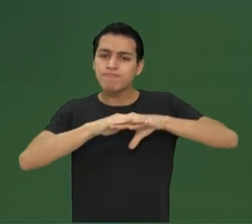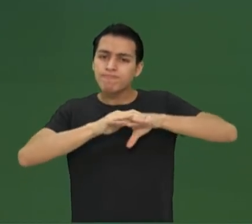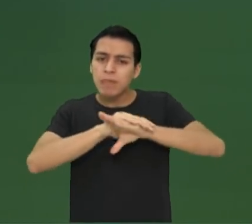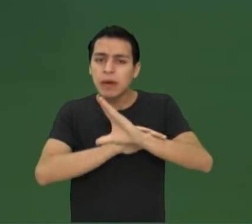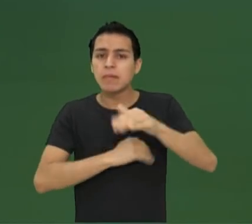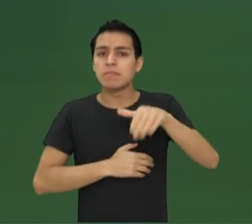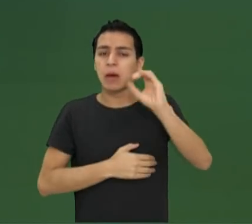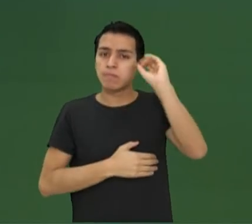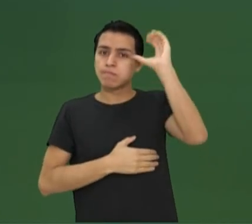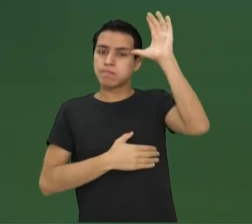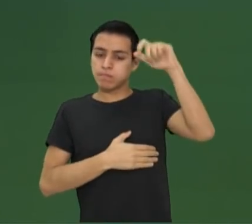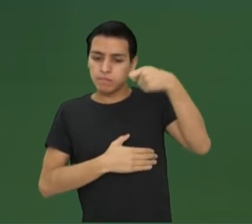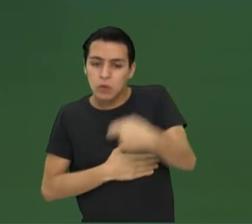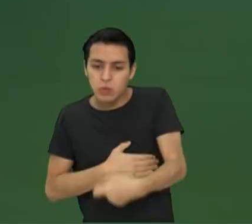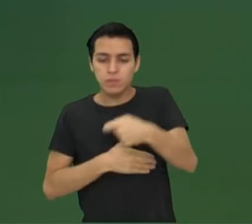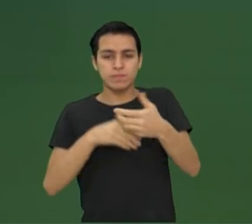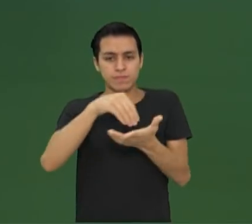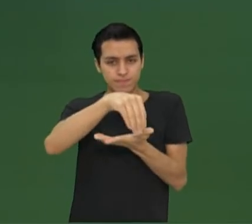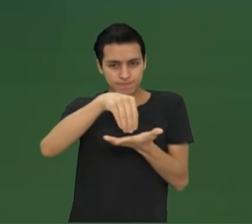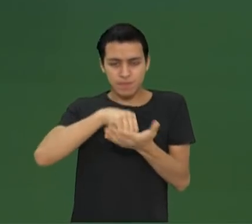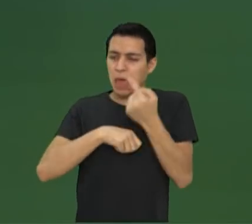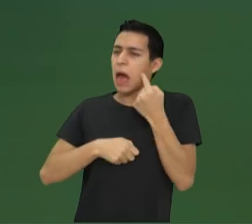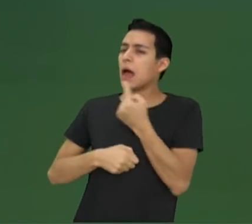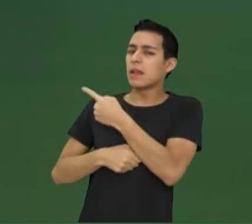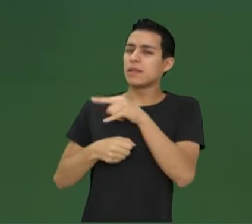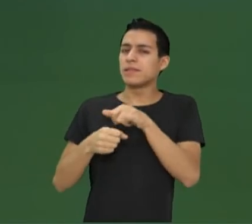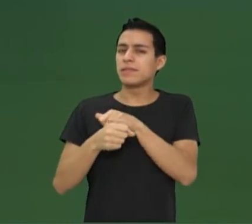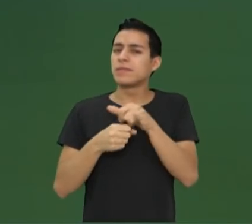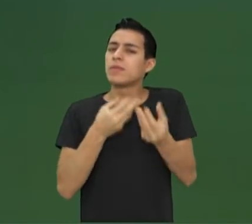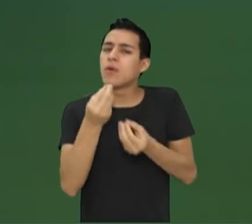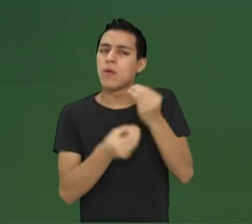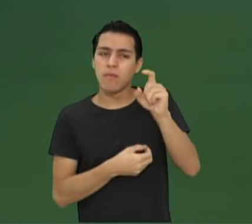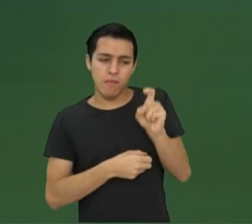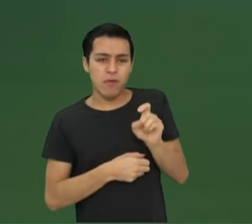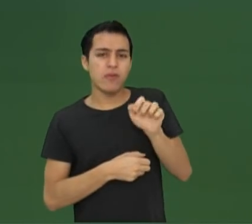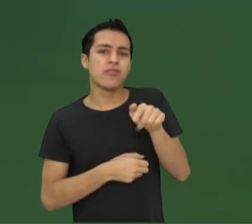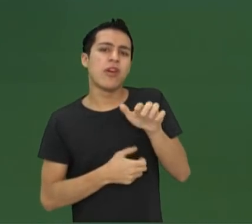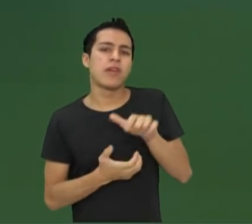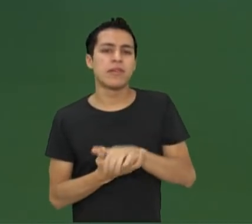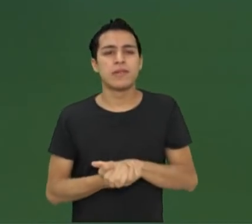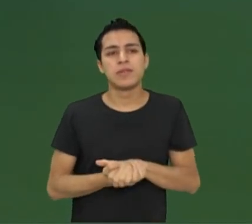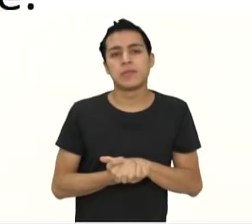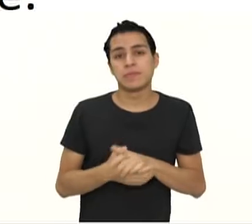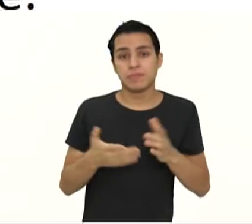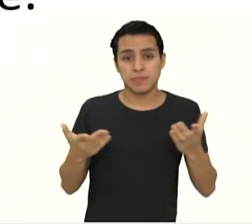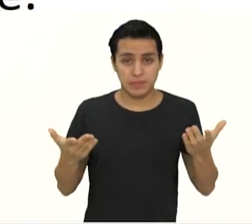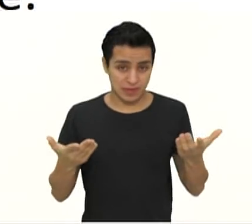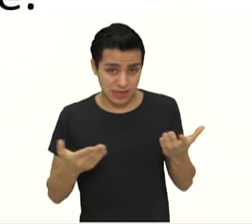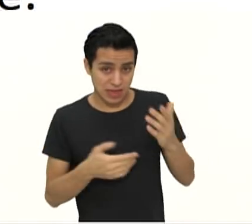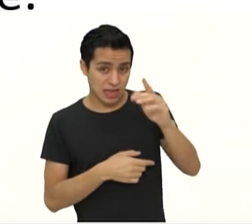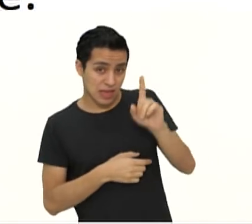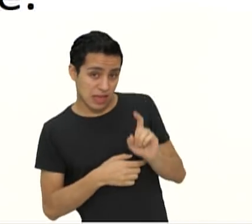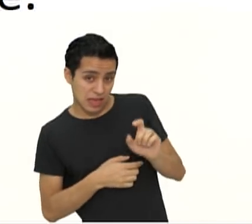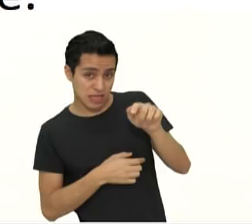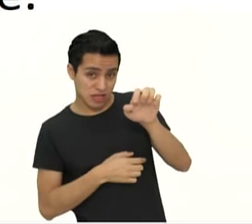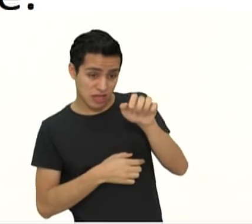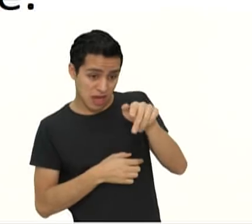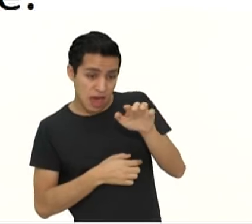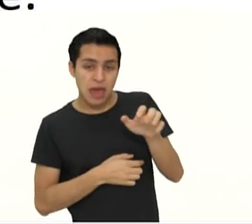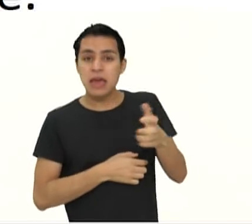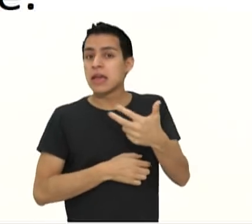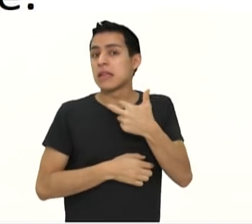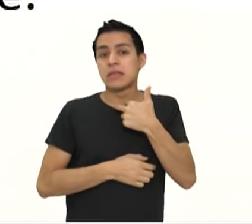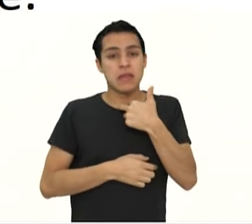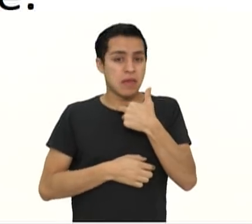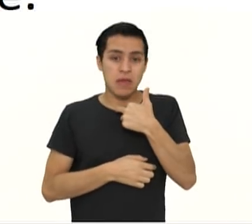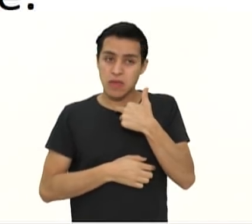tem uma forma de xeque. No xeque, não é permitido deixar o rei em